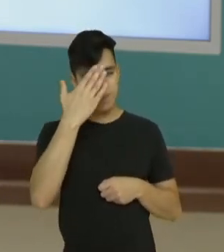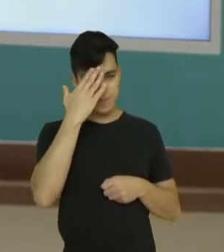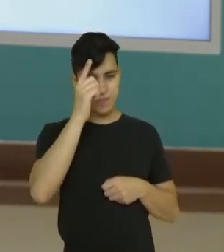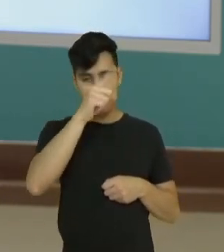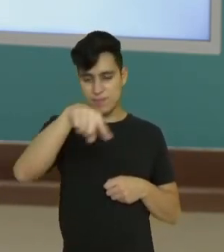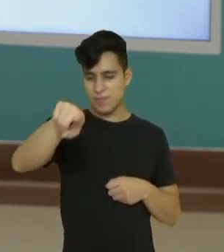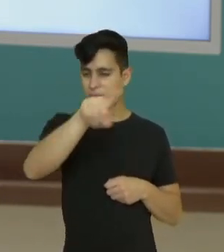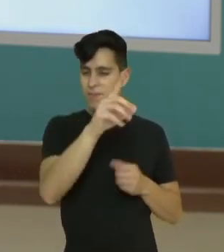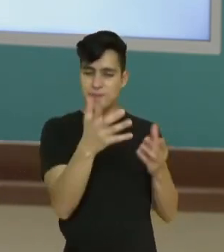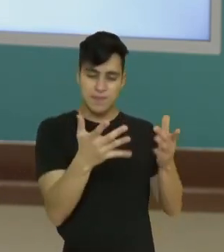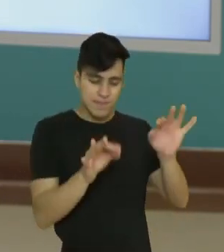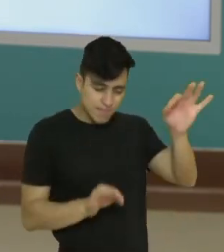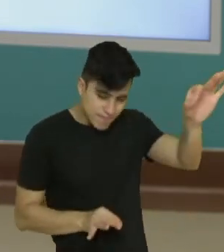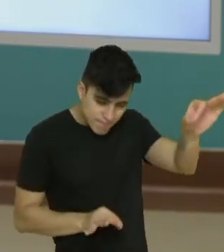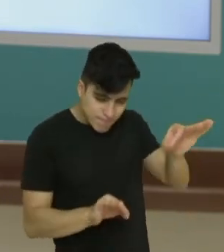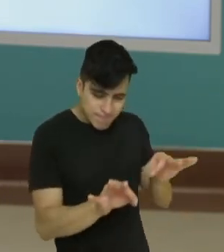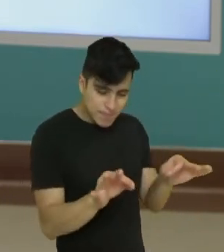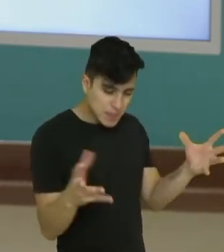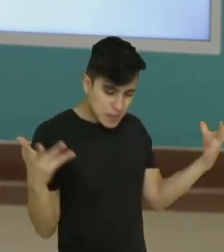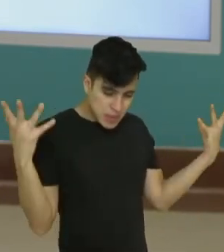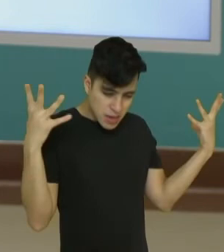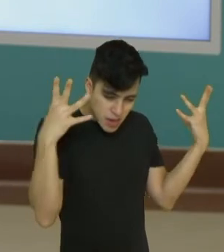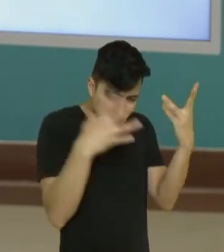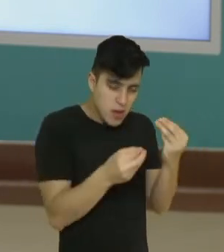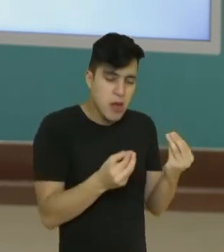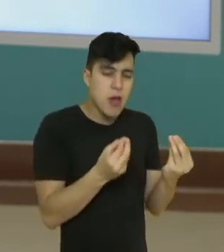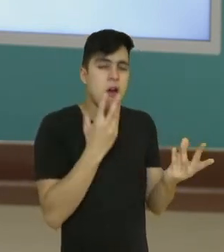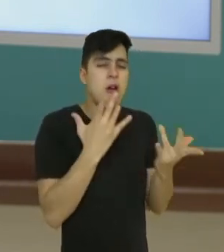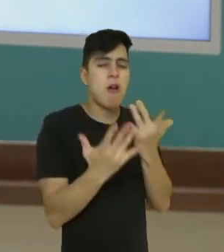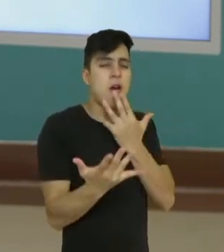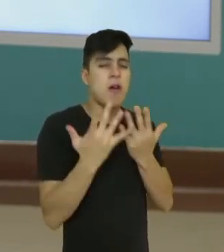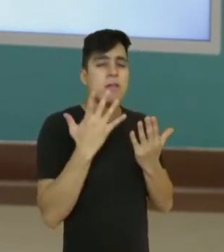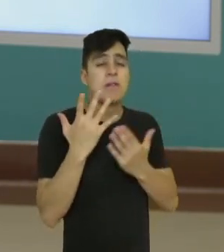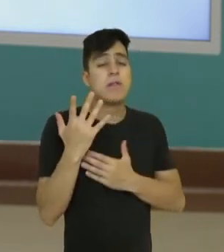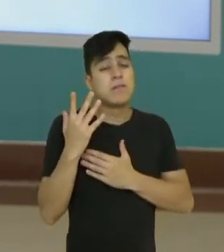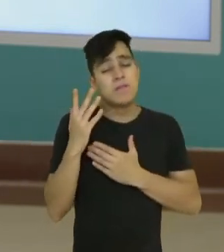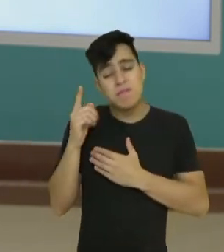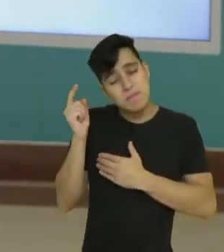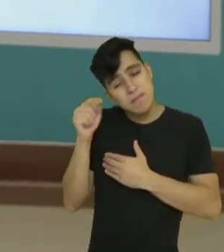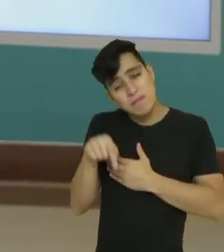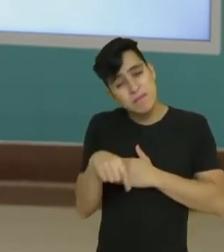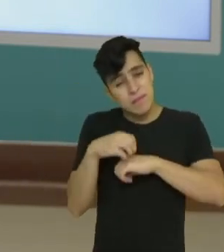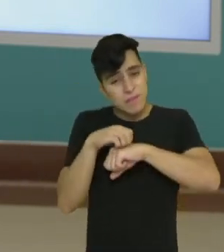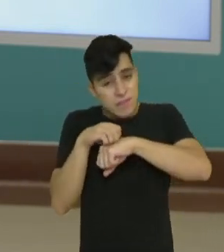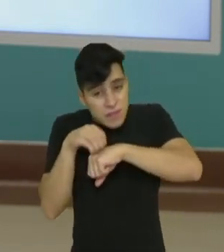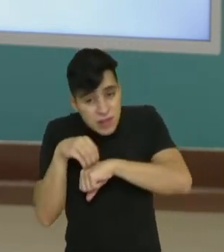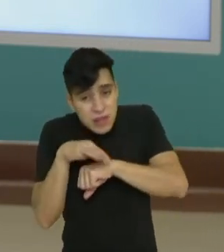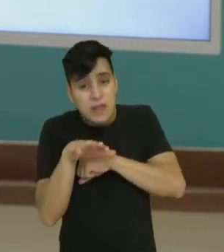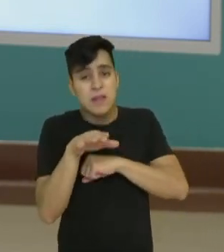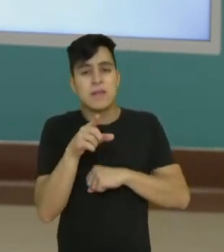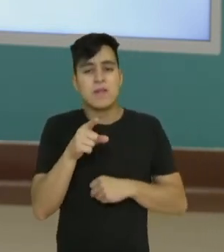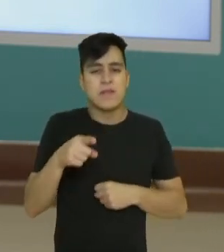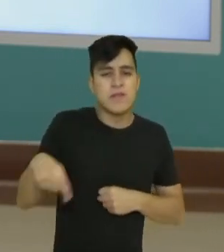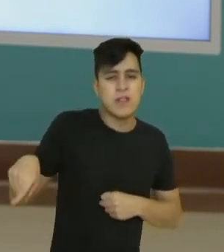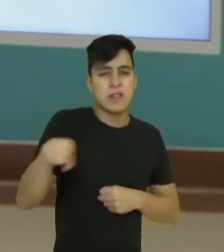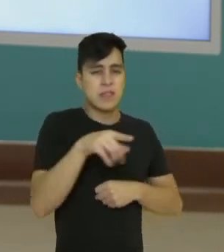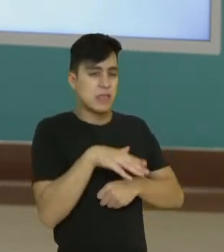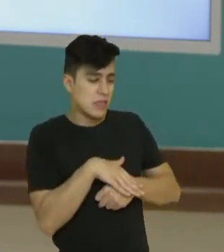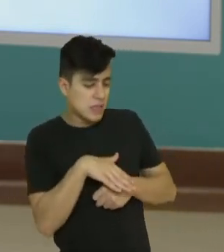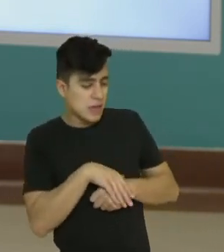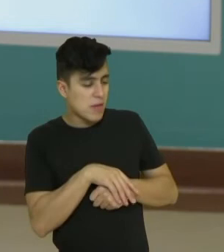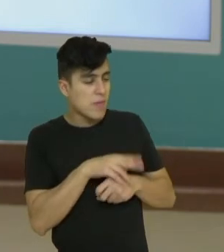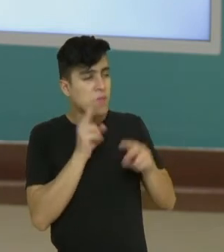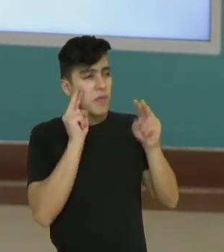com capricho, bem colorido, bem bonito. Então aqui foi uma ideia. Nós demos um tempinho para você olhar